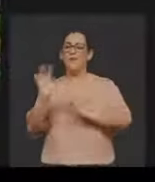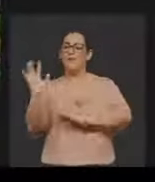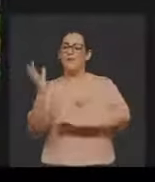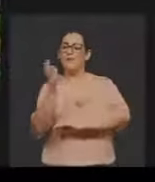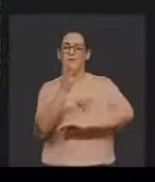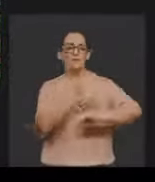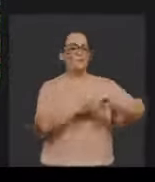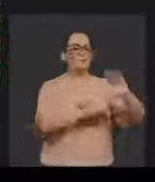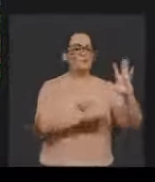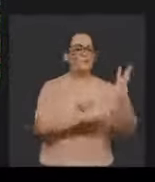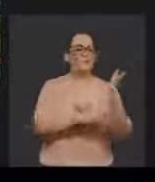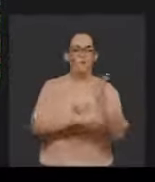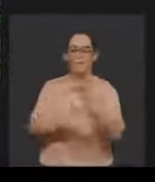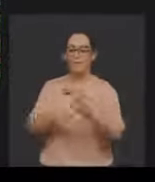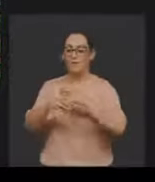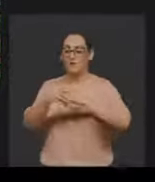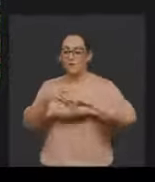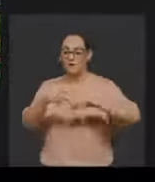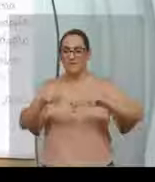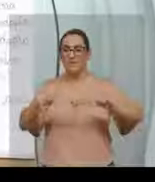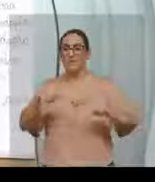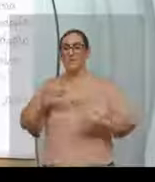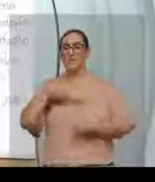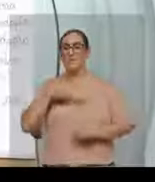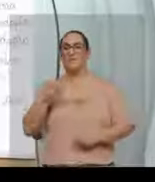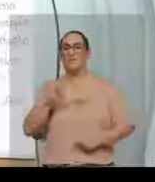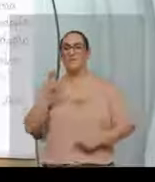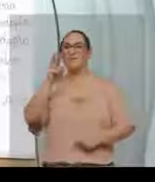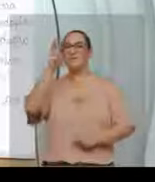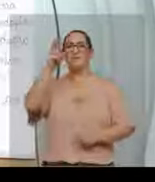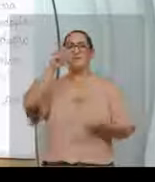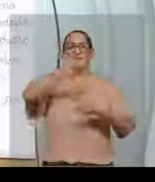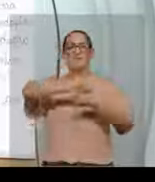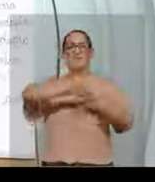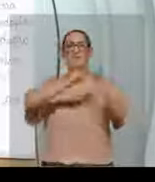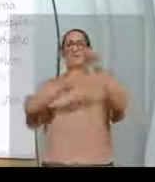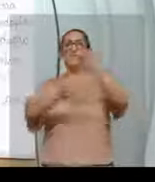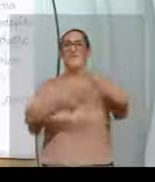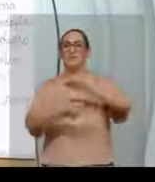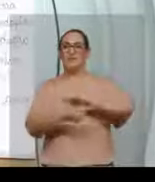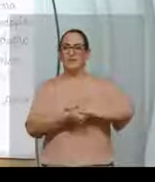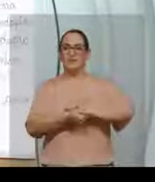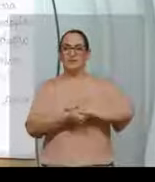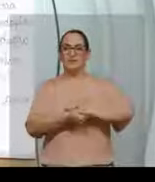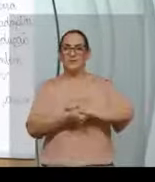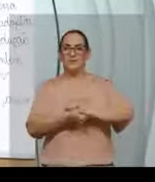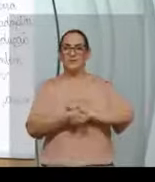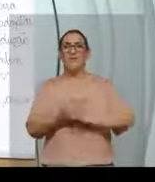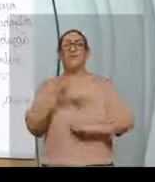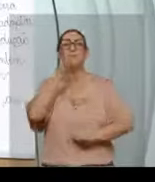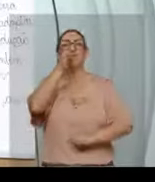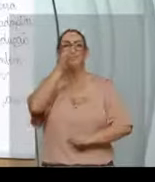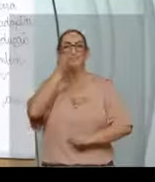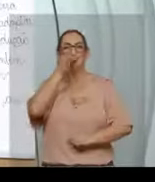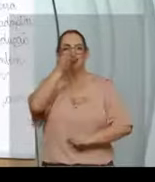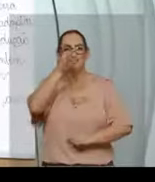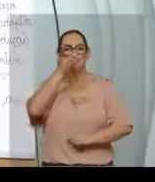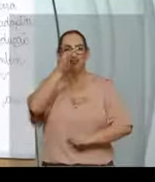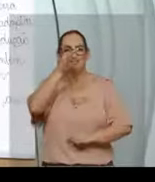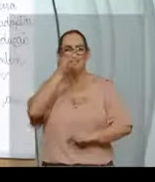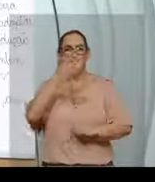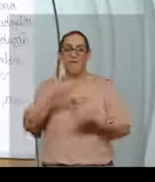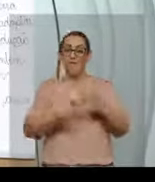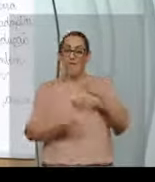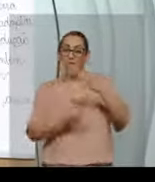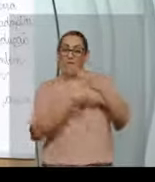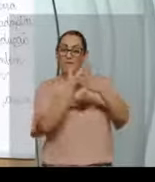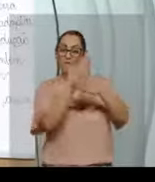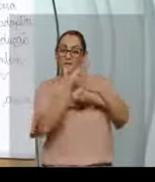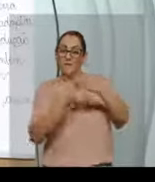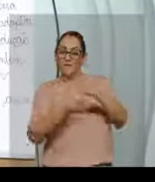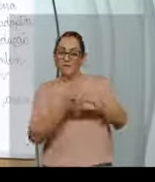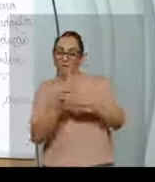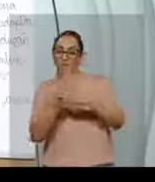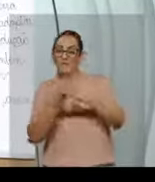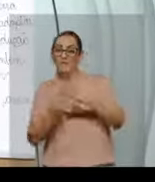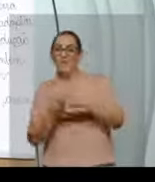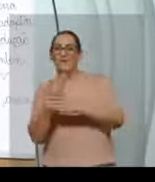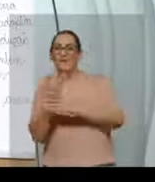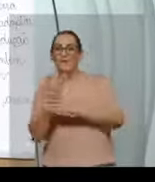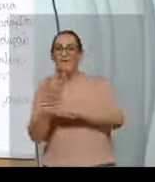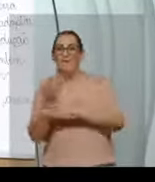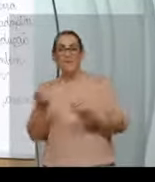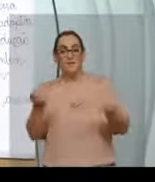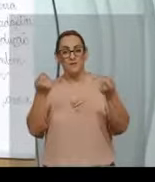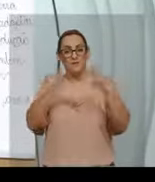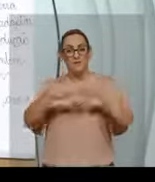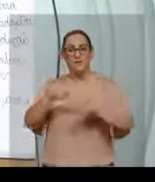terra, pois tem vantagem para se adaptar. A flor é órgão para a reprodução,